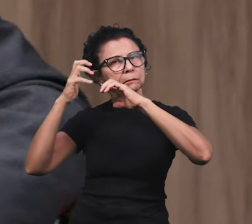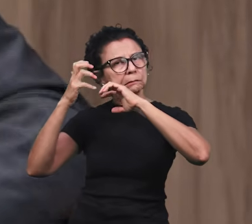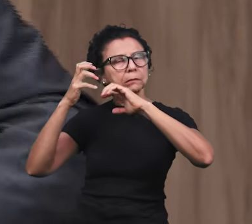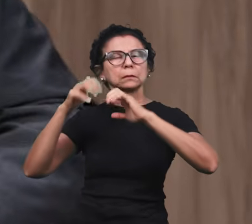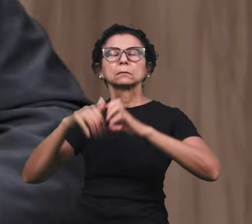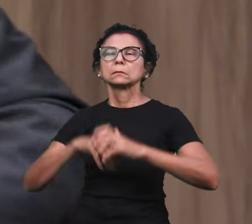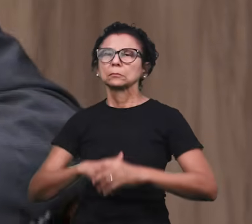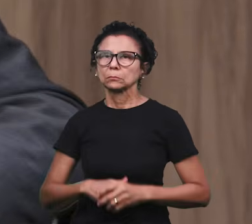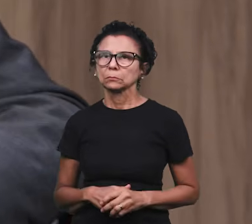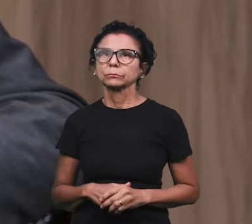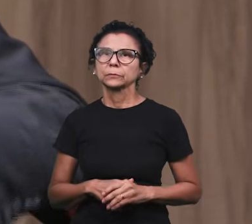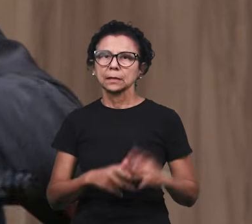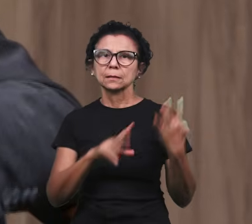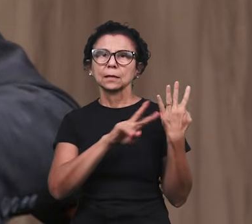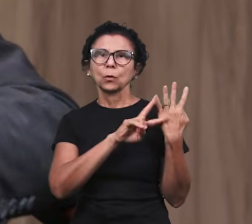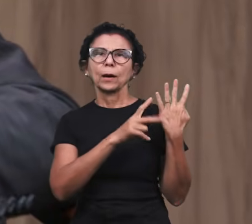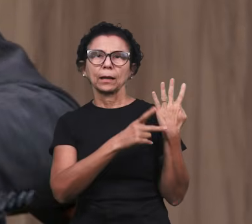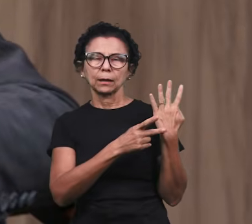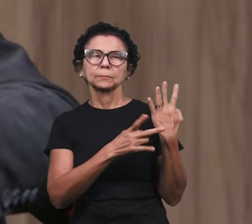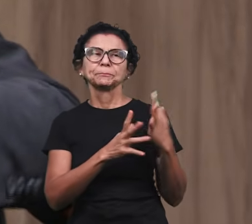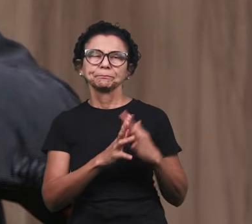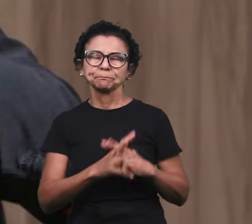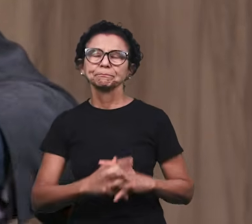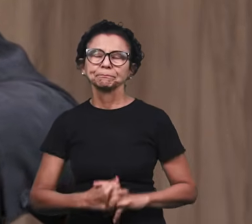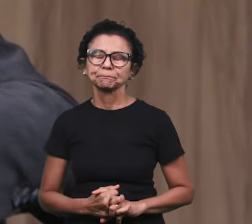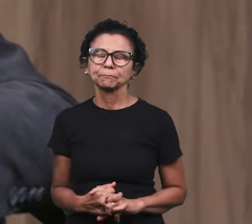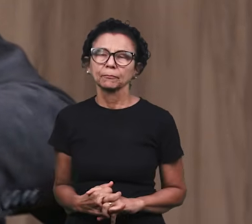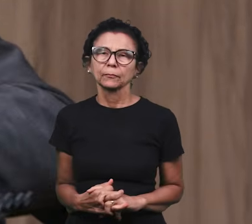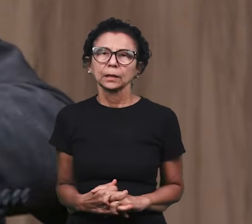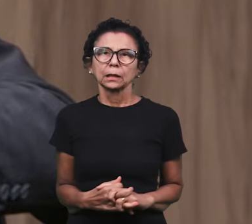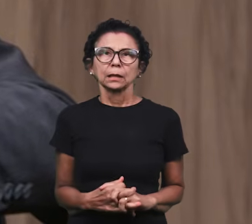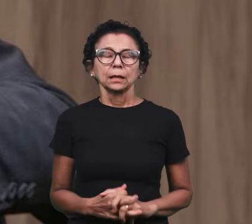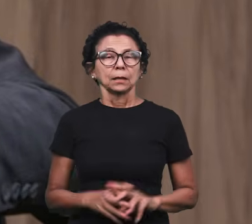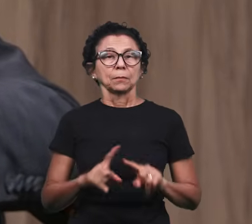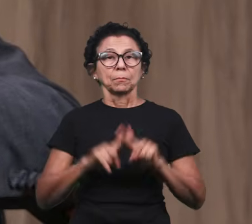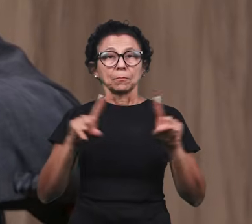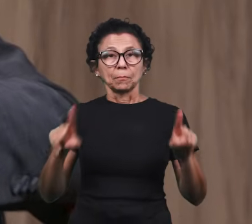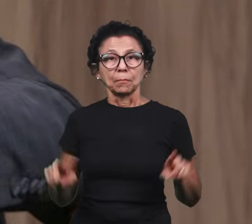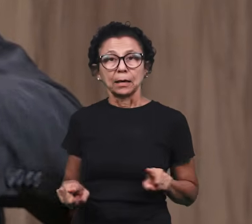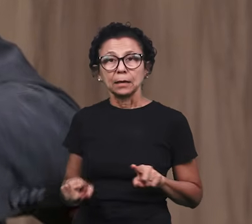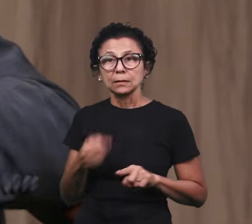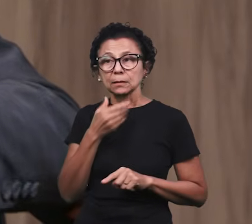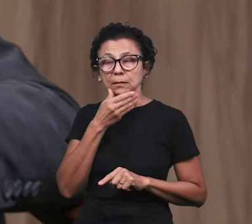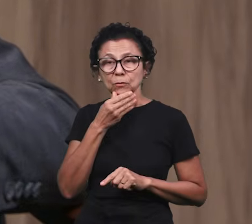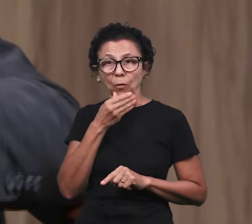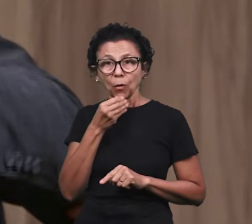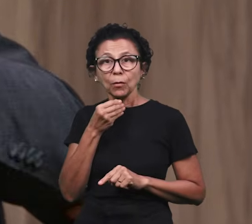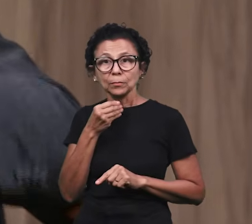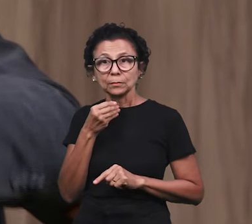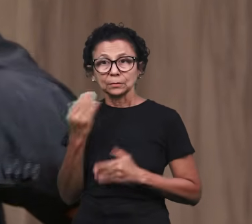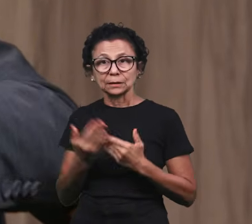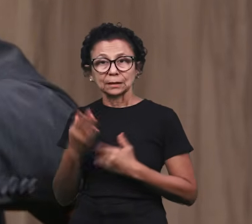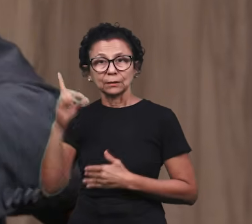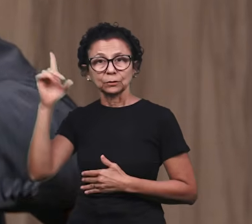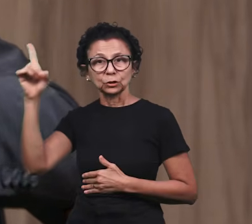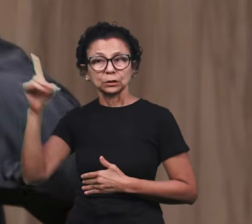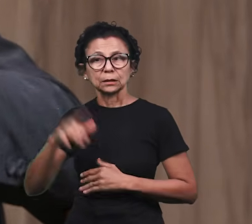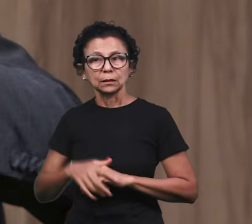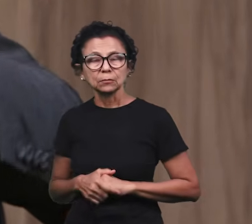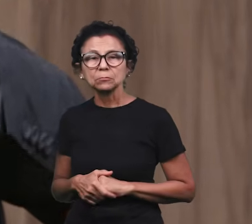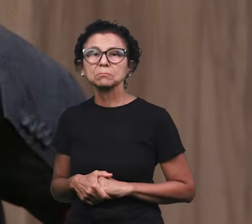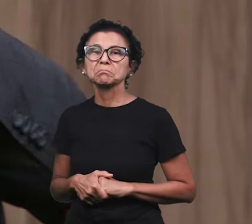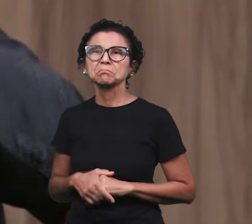comprometimento expressivo. E quando nós falamos dessa experiência especificamente, é muito interessante. É mais uma